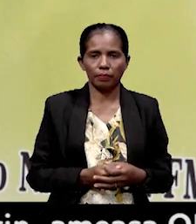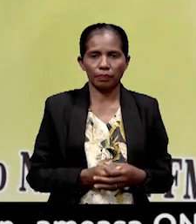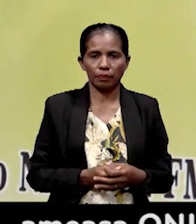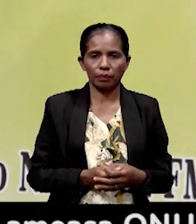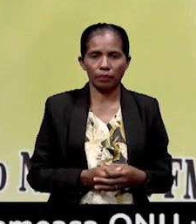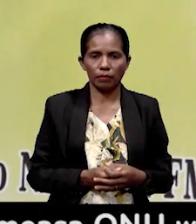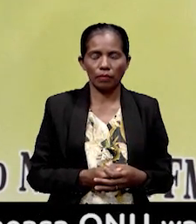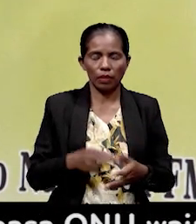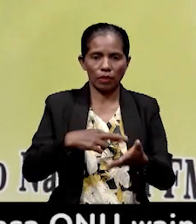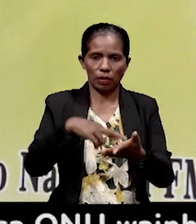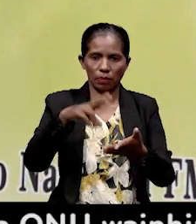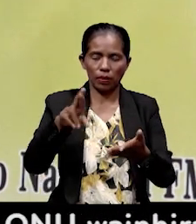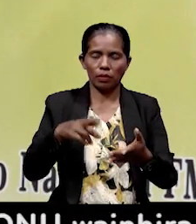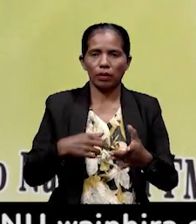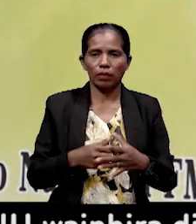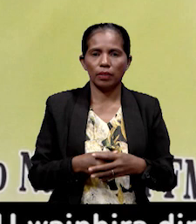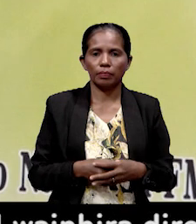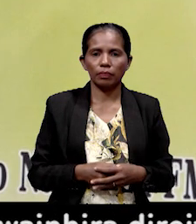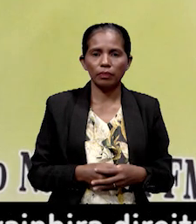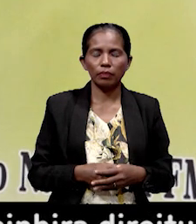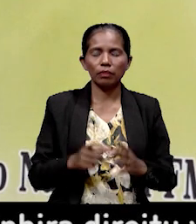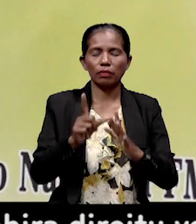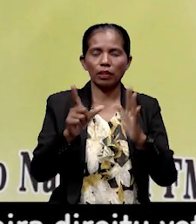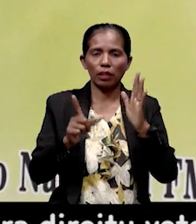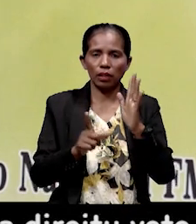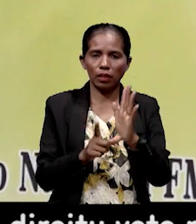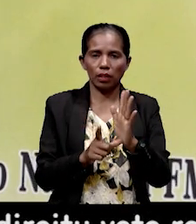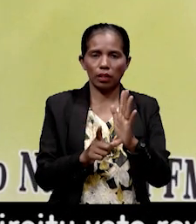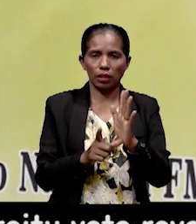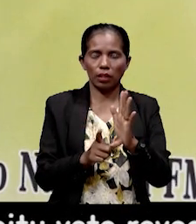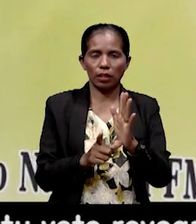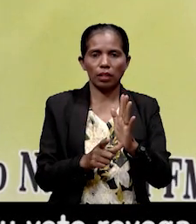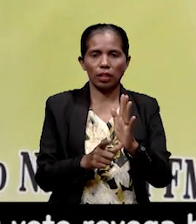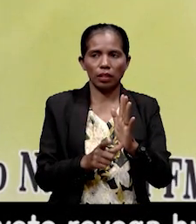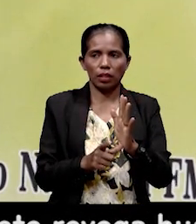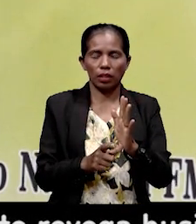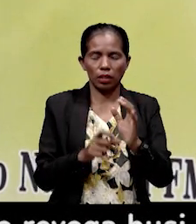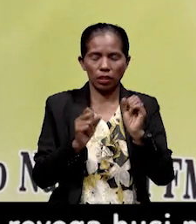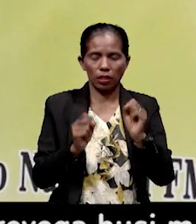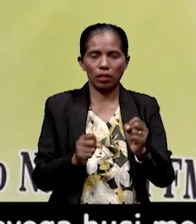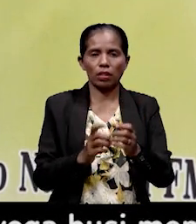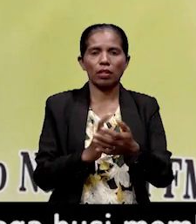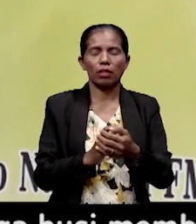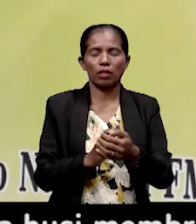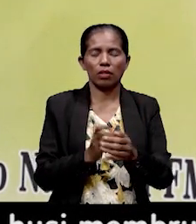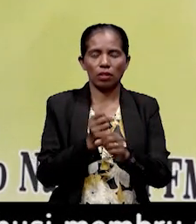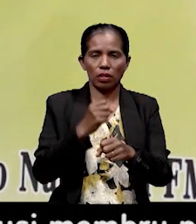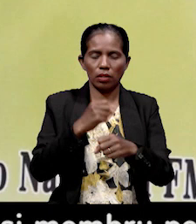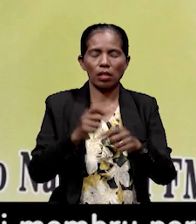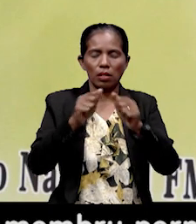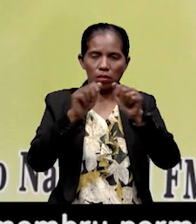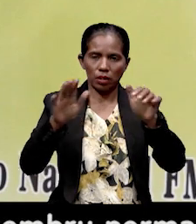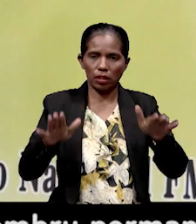discute no aprova lei de descentralização ao poder local ou de descentralização